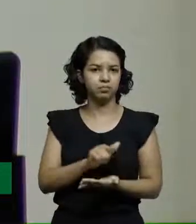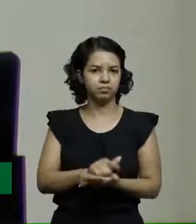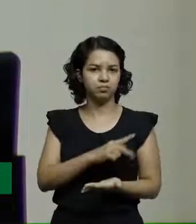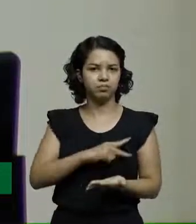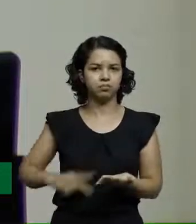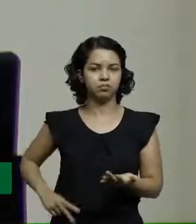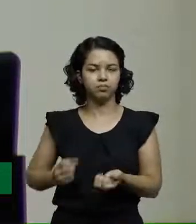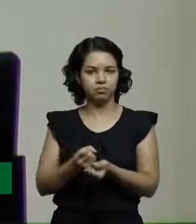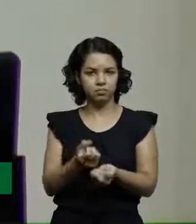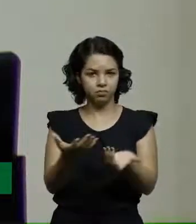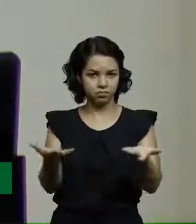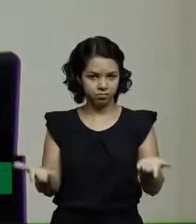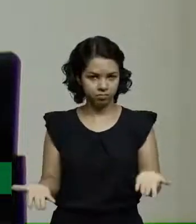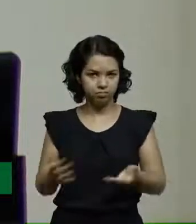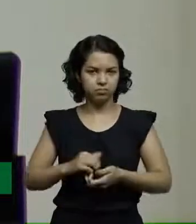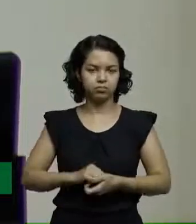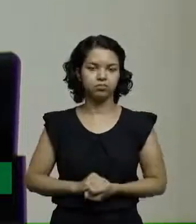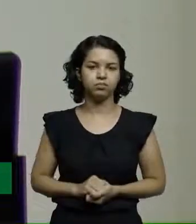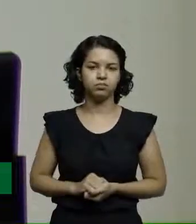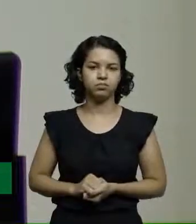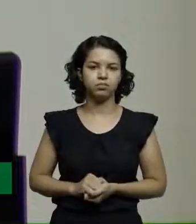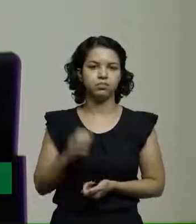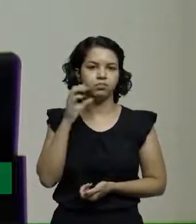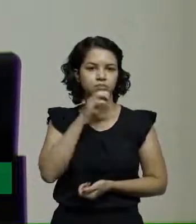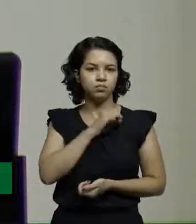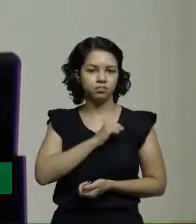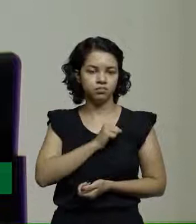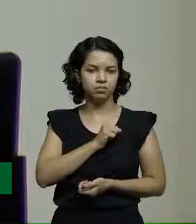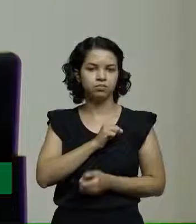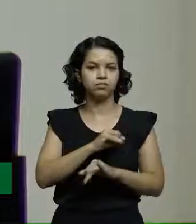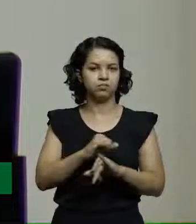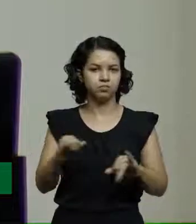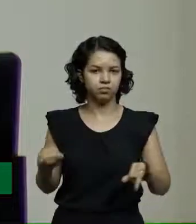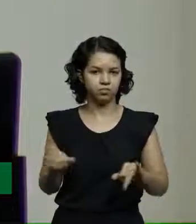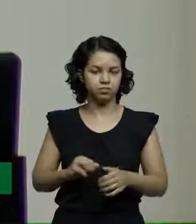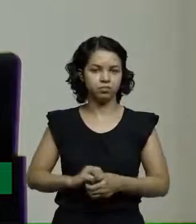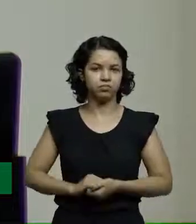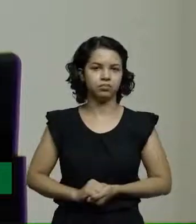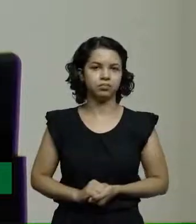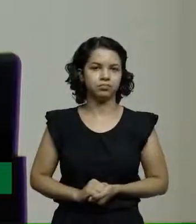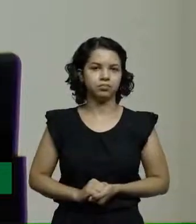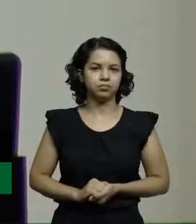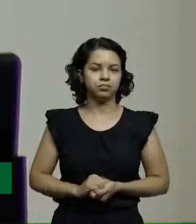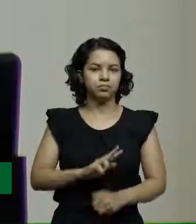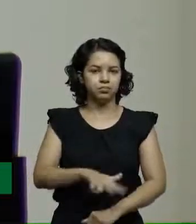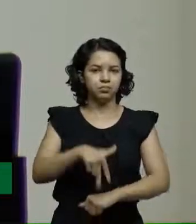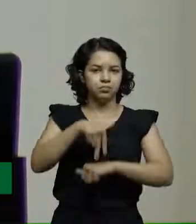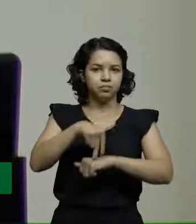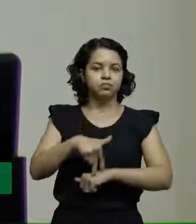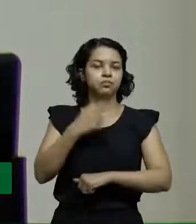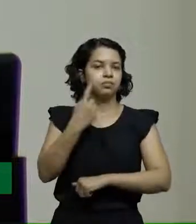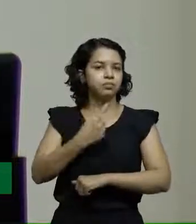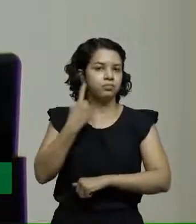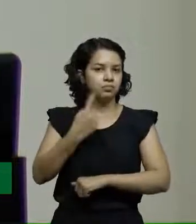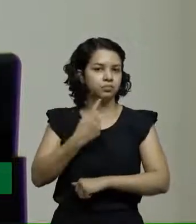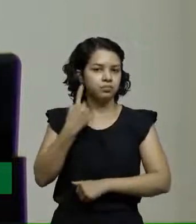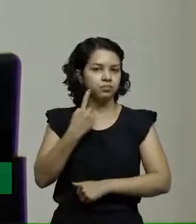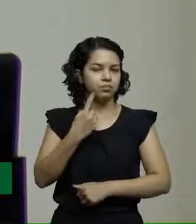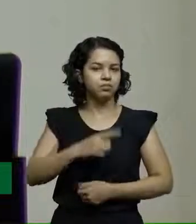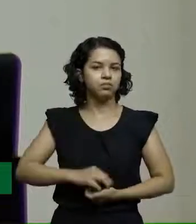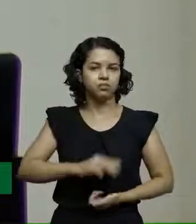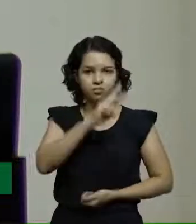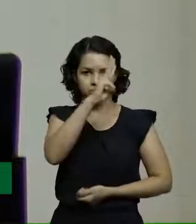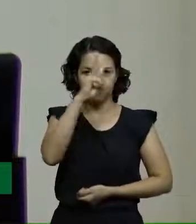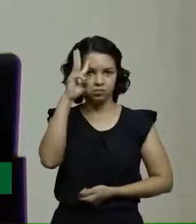solicitou que se procedesse à distribuição. Breves comunicações. Fizeram uso da palavra os senhores deputados Volney